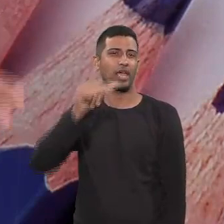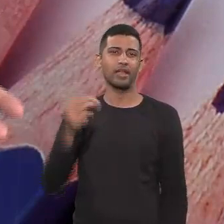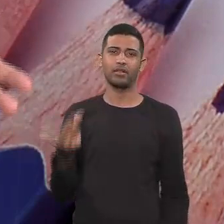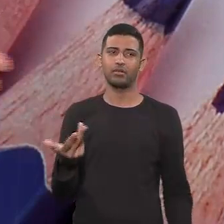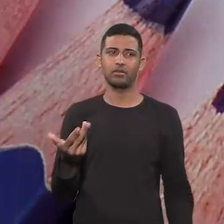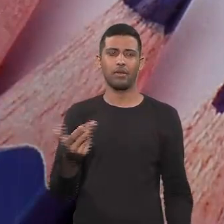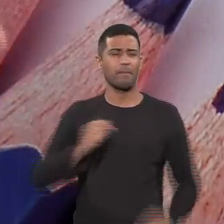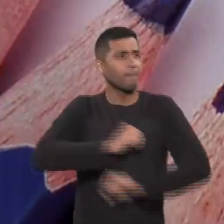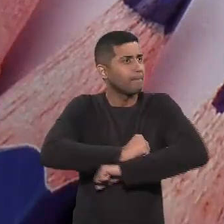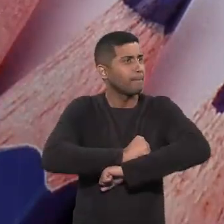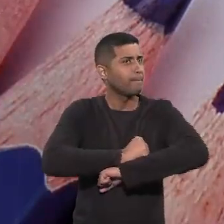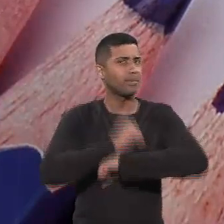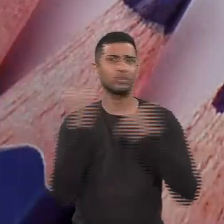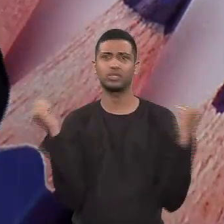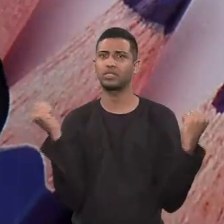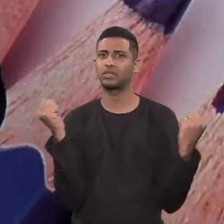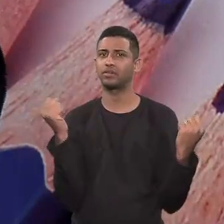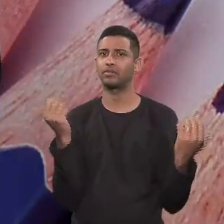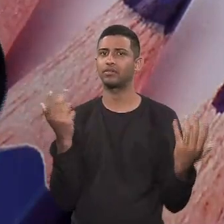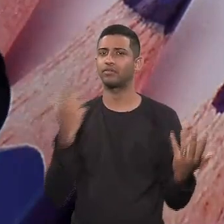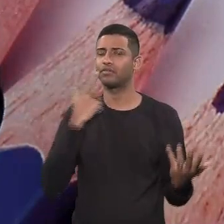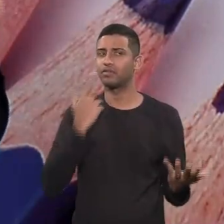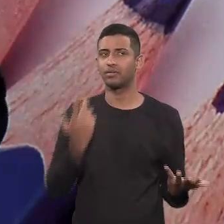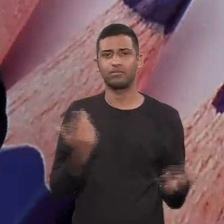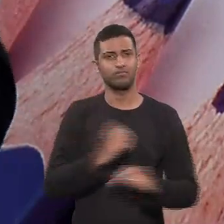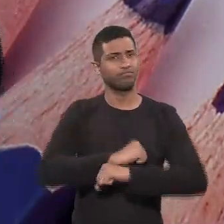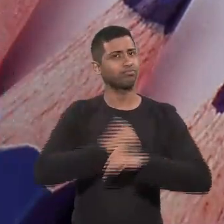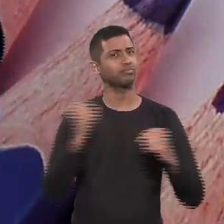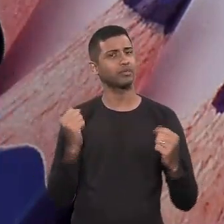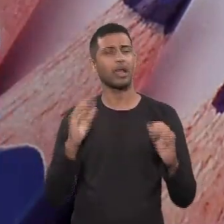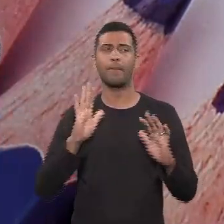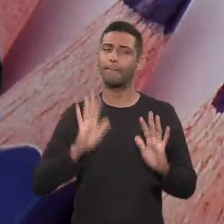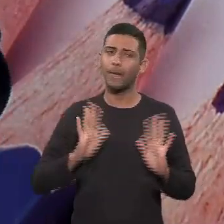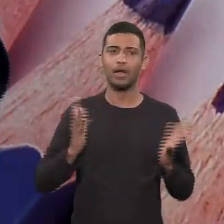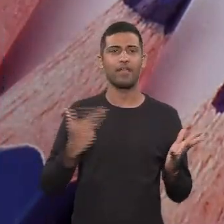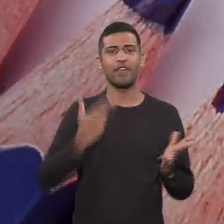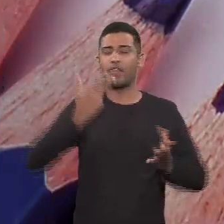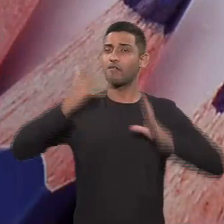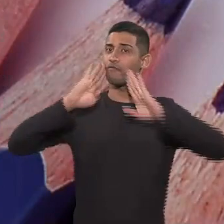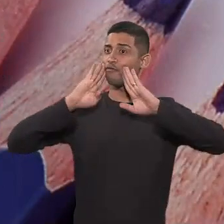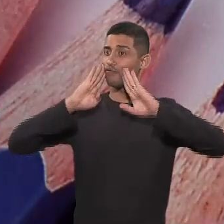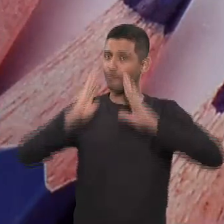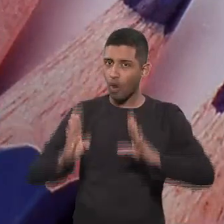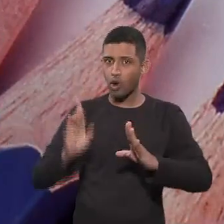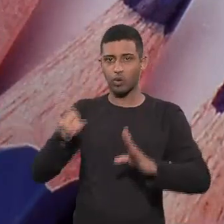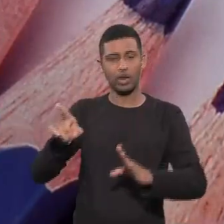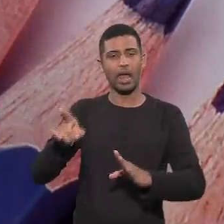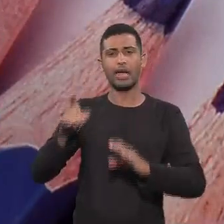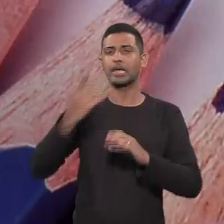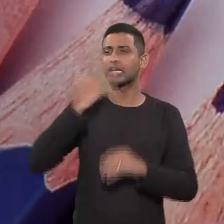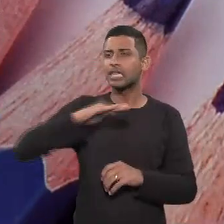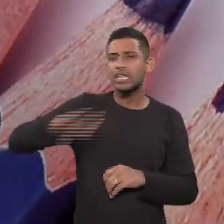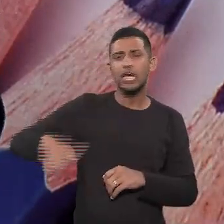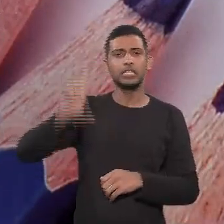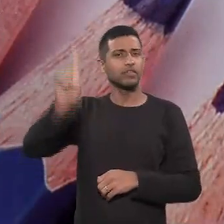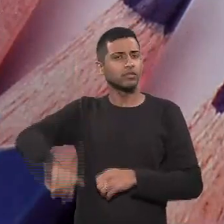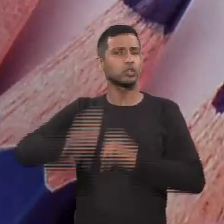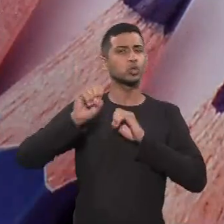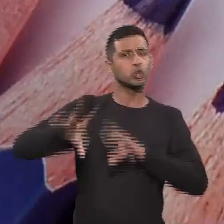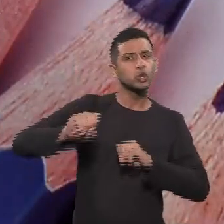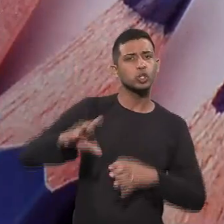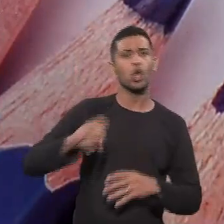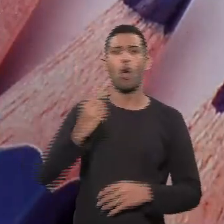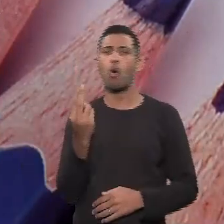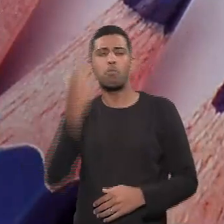é impossível. Em termos de ser humano, já começa daí que é impossível. Mas tá, falando especificamente de educação de crianças com